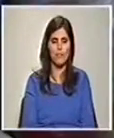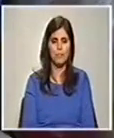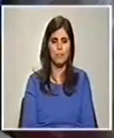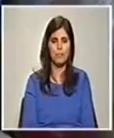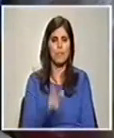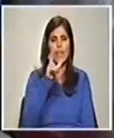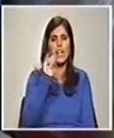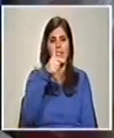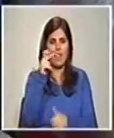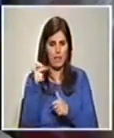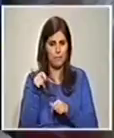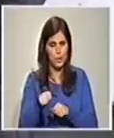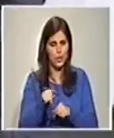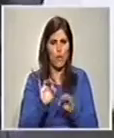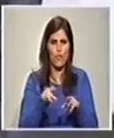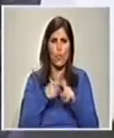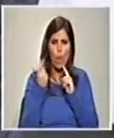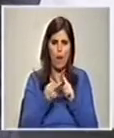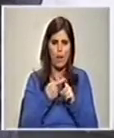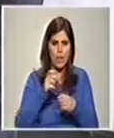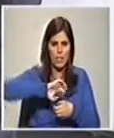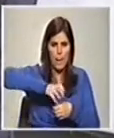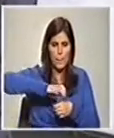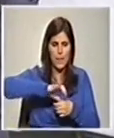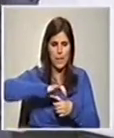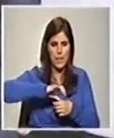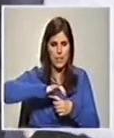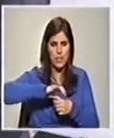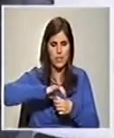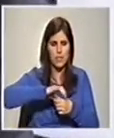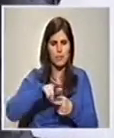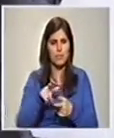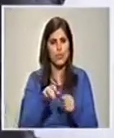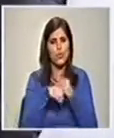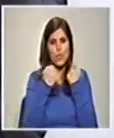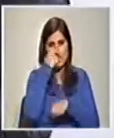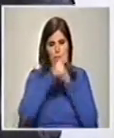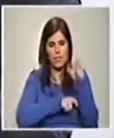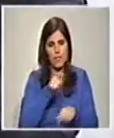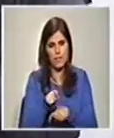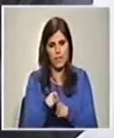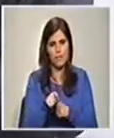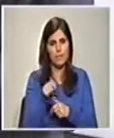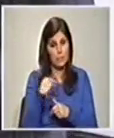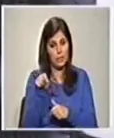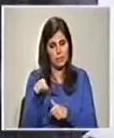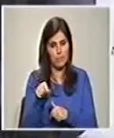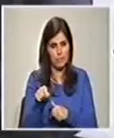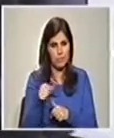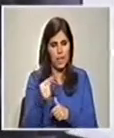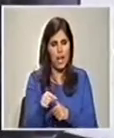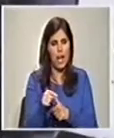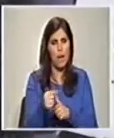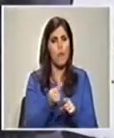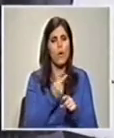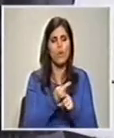Rita, isto ao fim de um ano, estas foram as tampinhas recolhidas na redação da Sociedade Civil. Aqui as tens. Agora, há aqui uma questão que nós